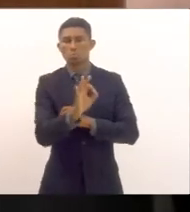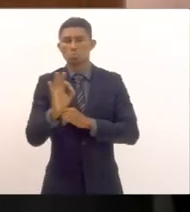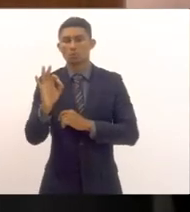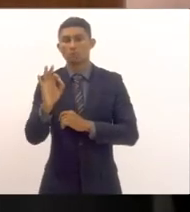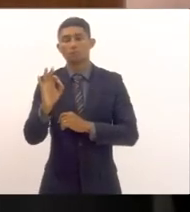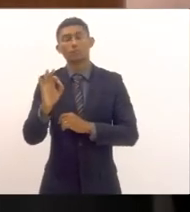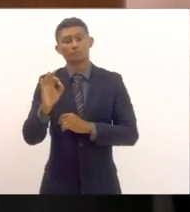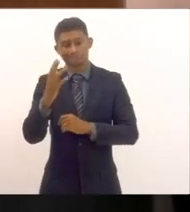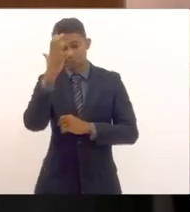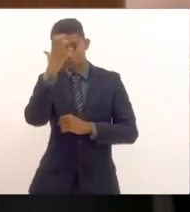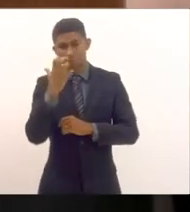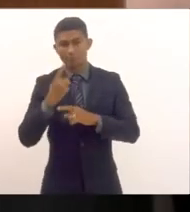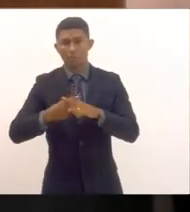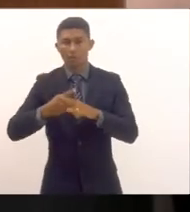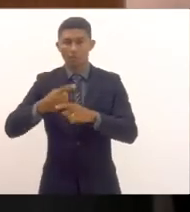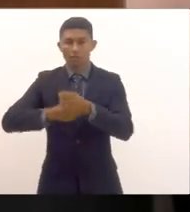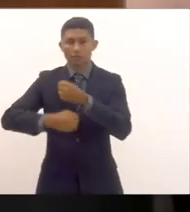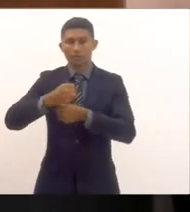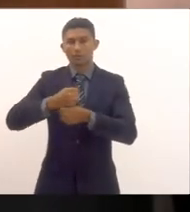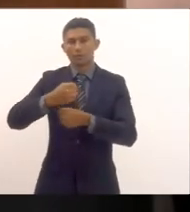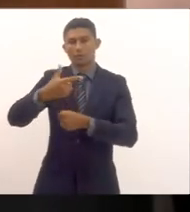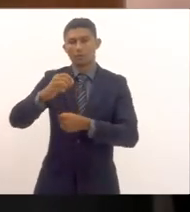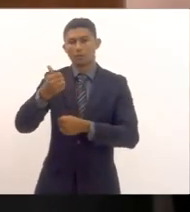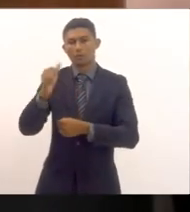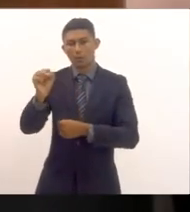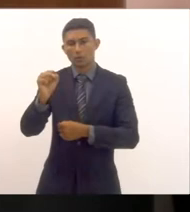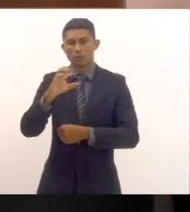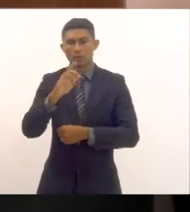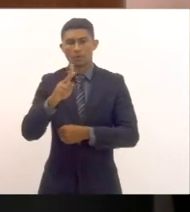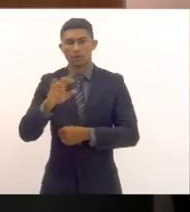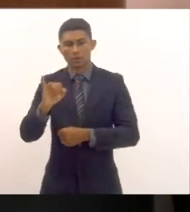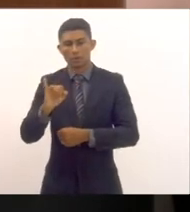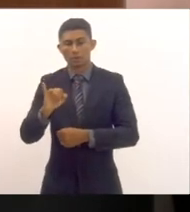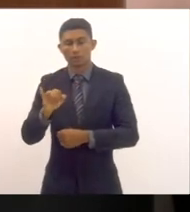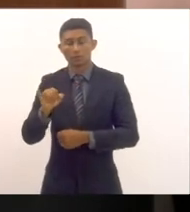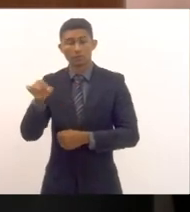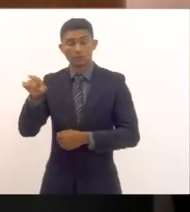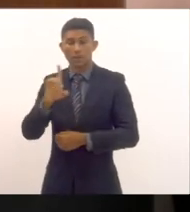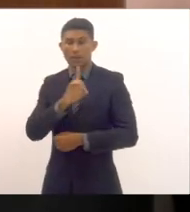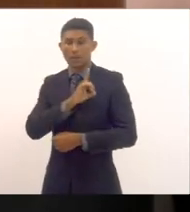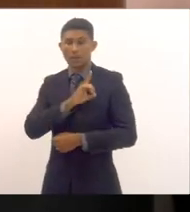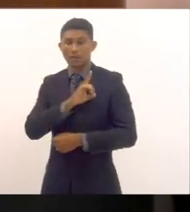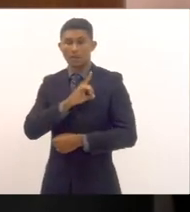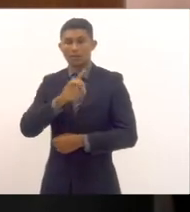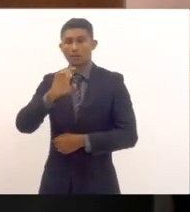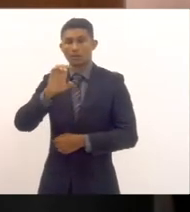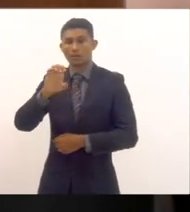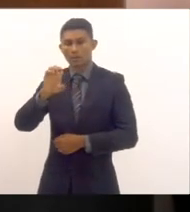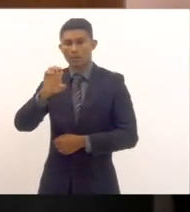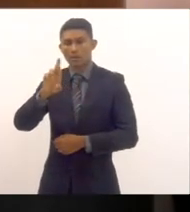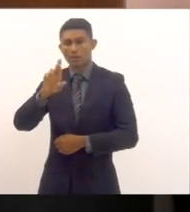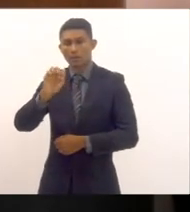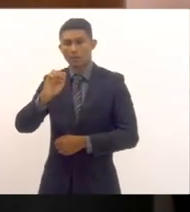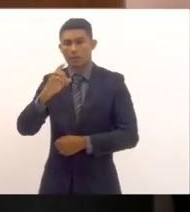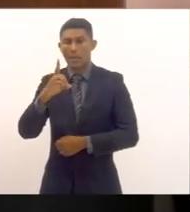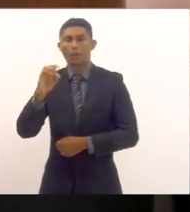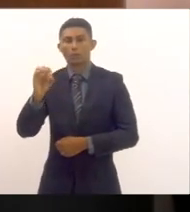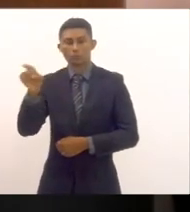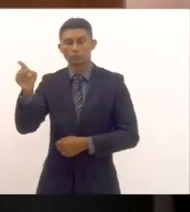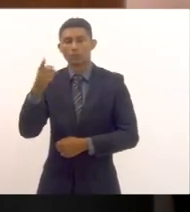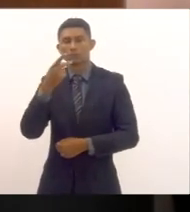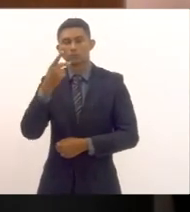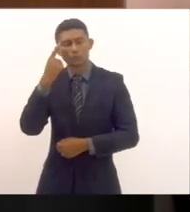CPI de 2018 foi registrado pelo delegado delegado Heraldo spínola é que a